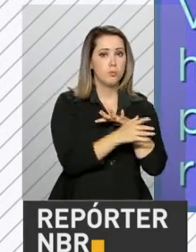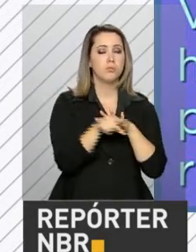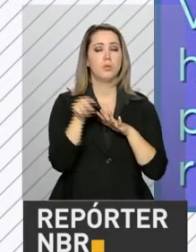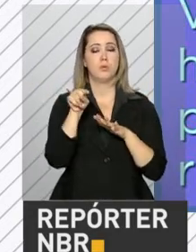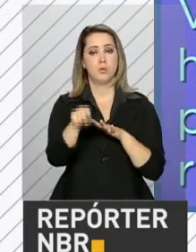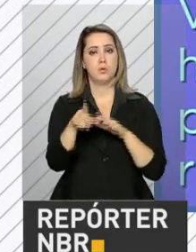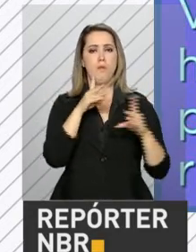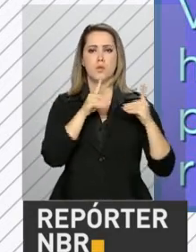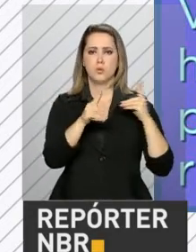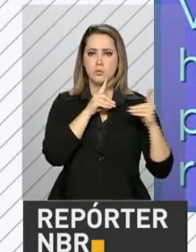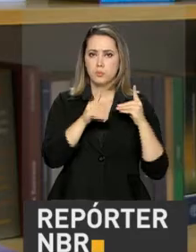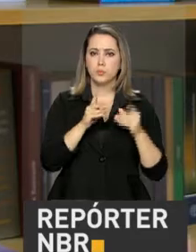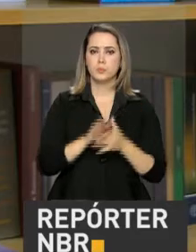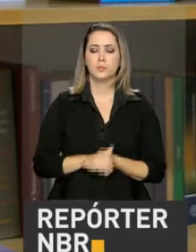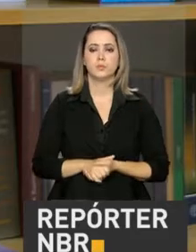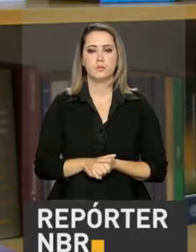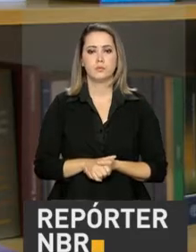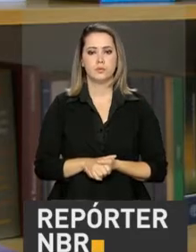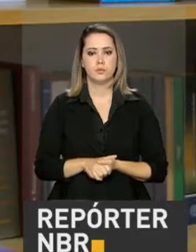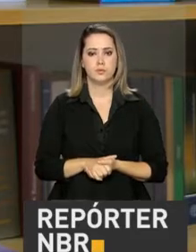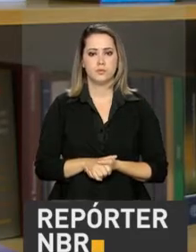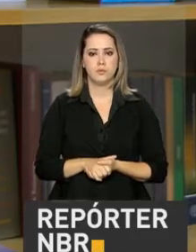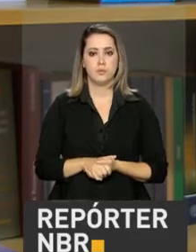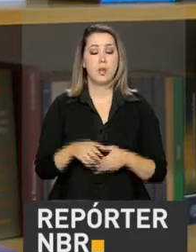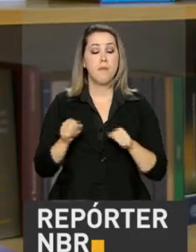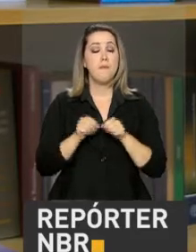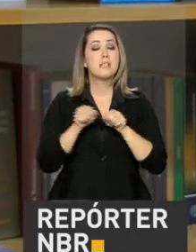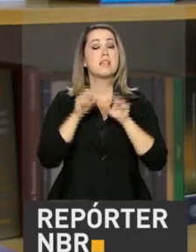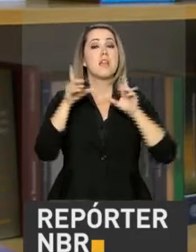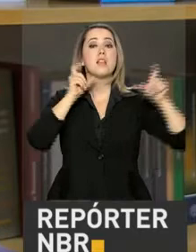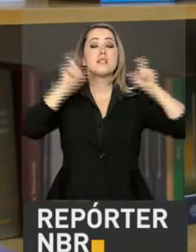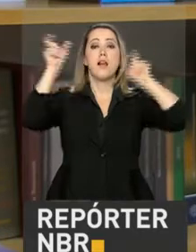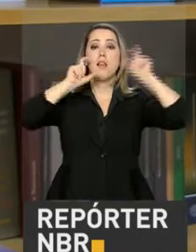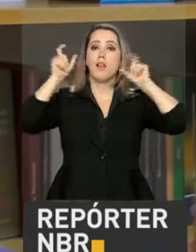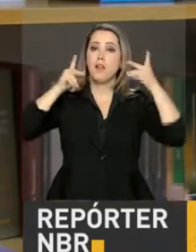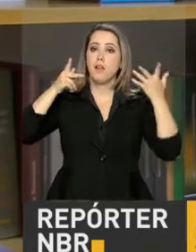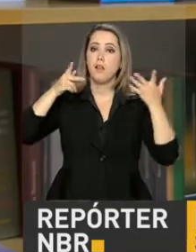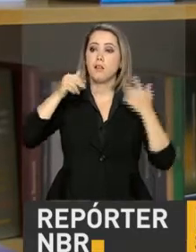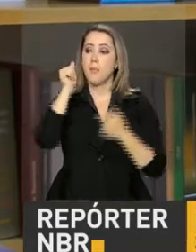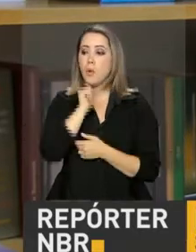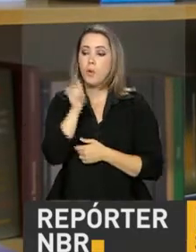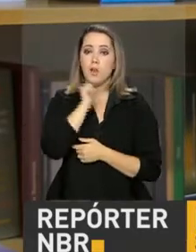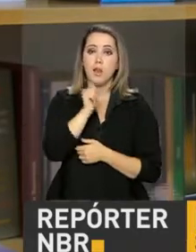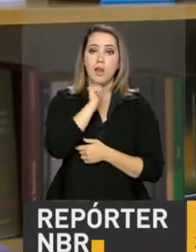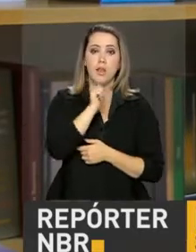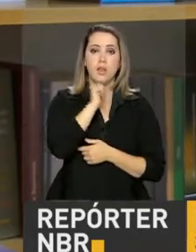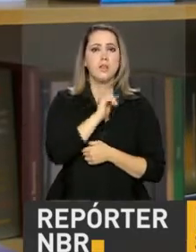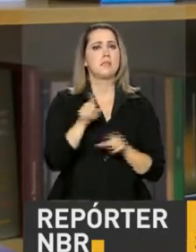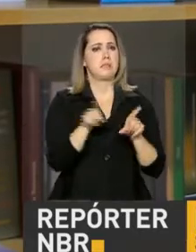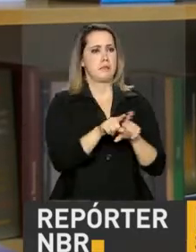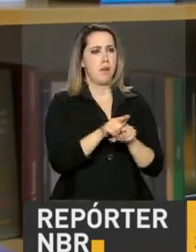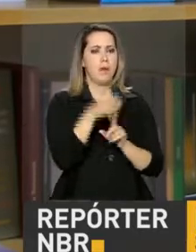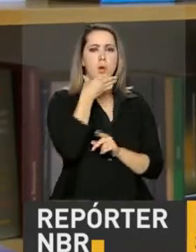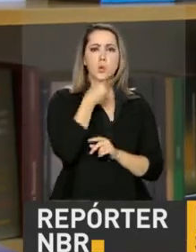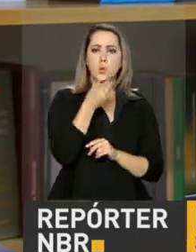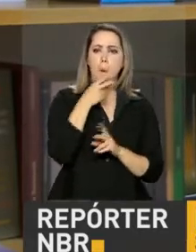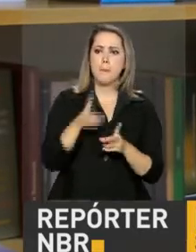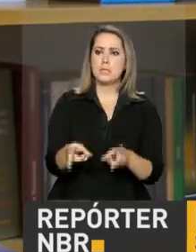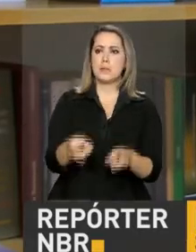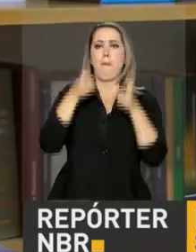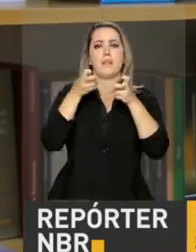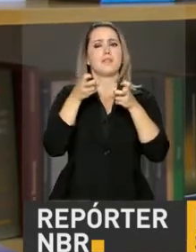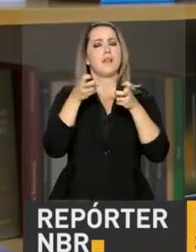provocando um debate público. Fazer esse alerta para que as mulheres e os homens também, eles